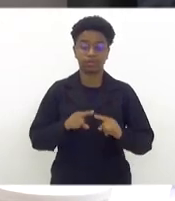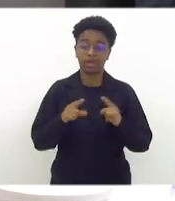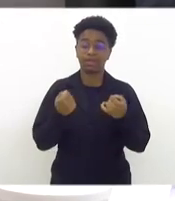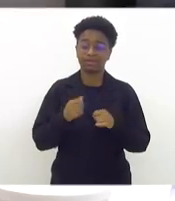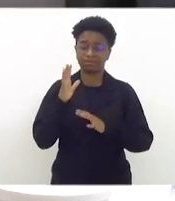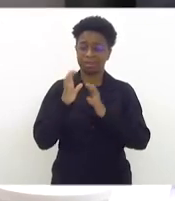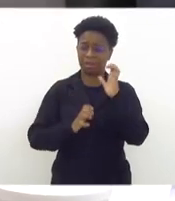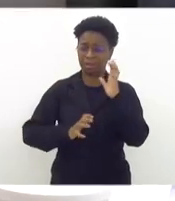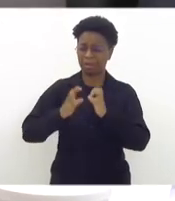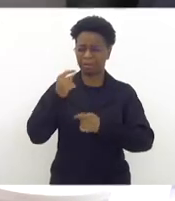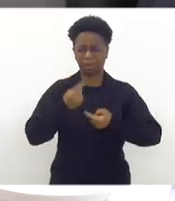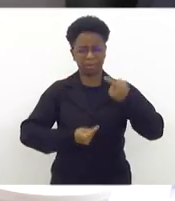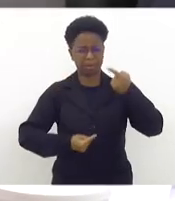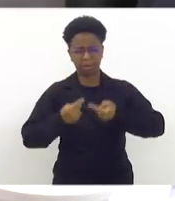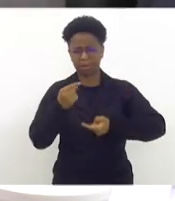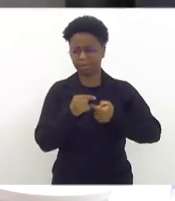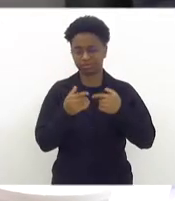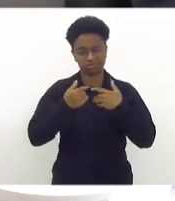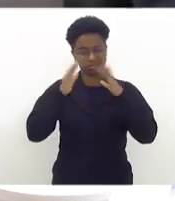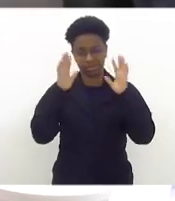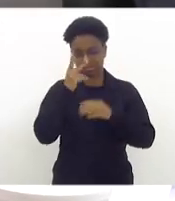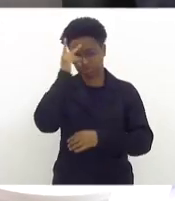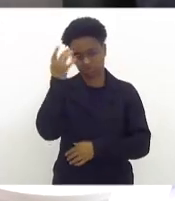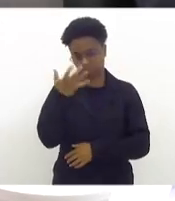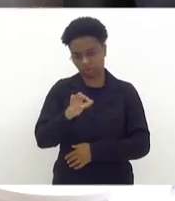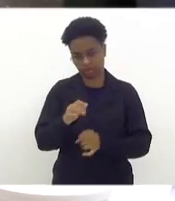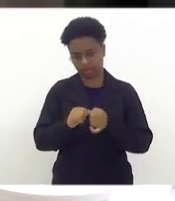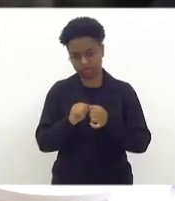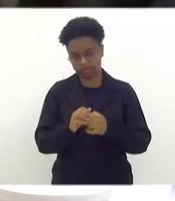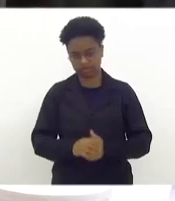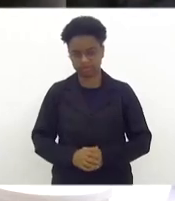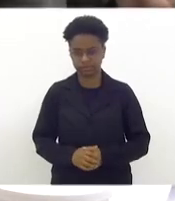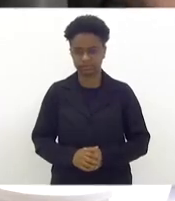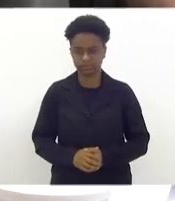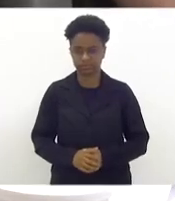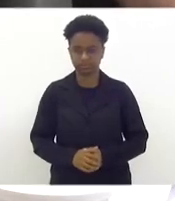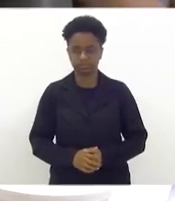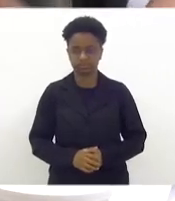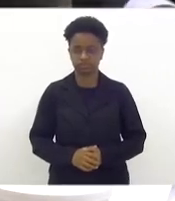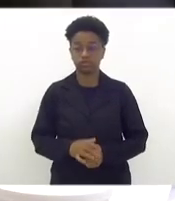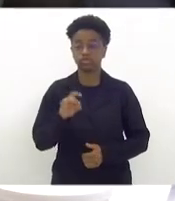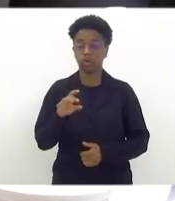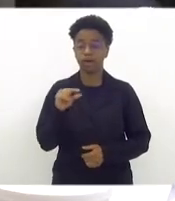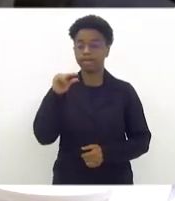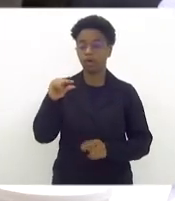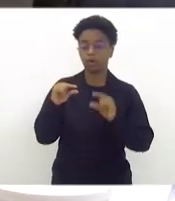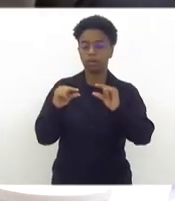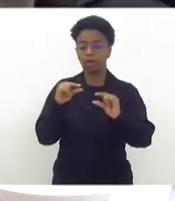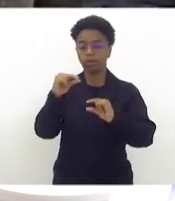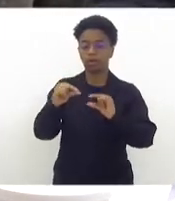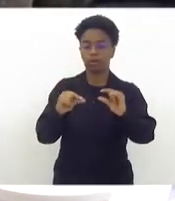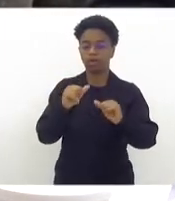briga lá dentro, os diversos segmentos tão grandes que ninguém quer mexer no CODIGERJE como um todo, só pedacinho em pedacinho. E se você